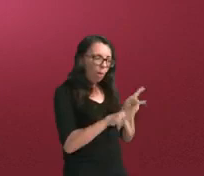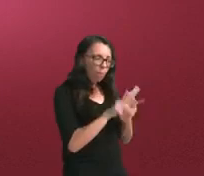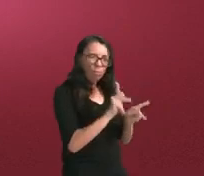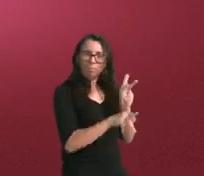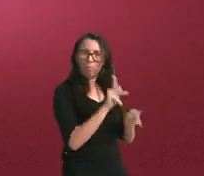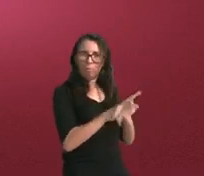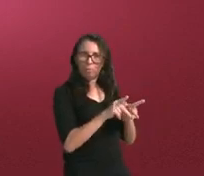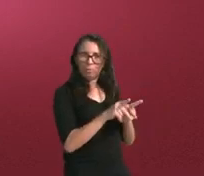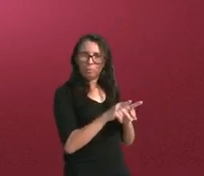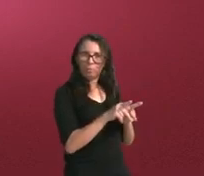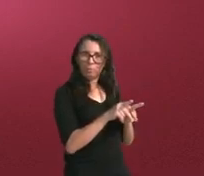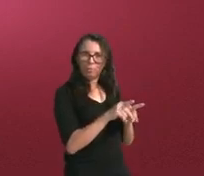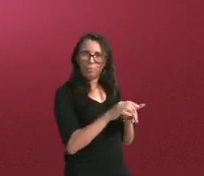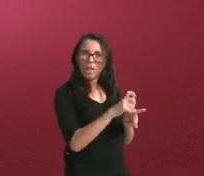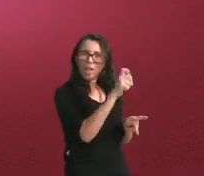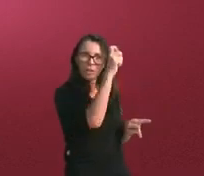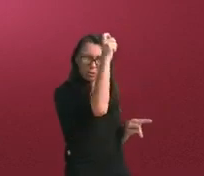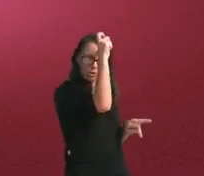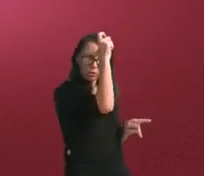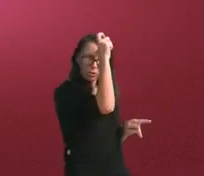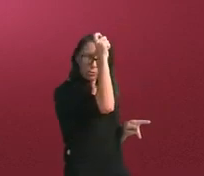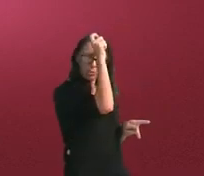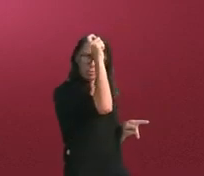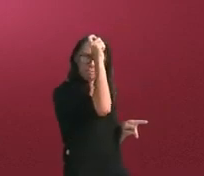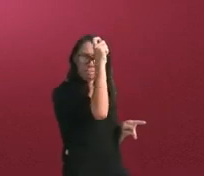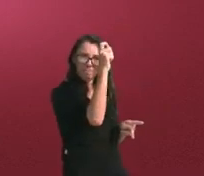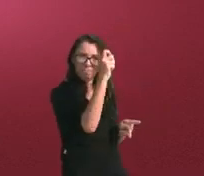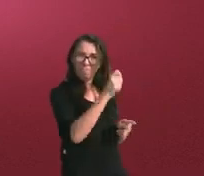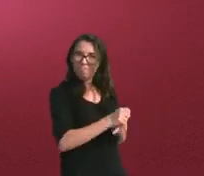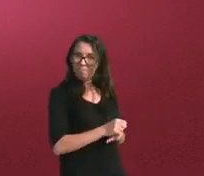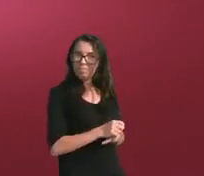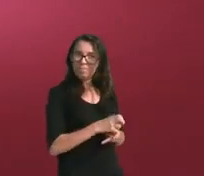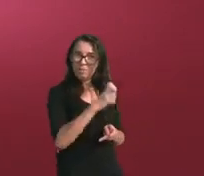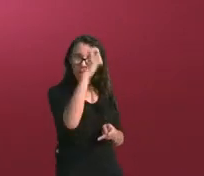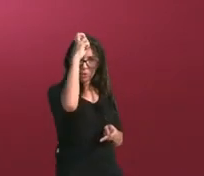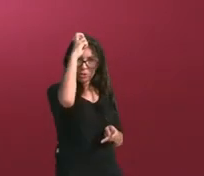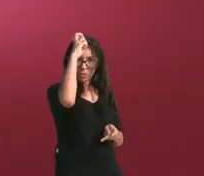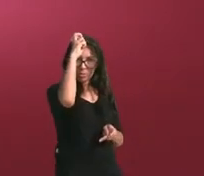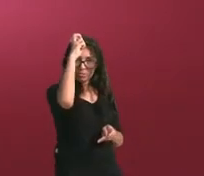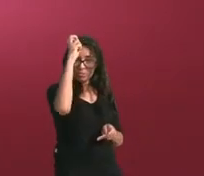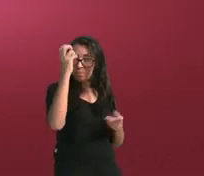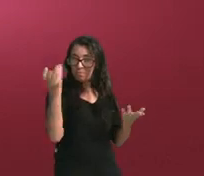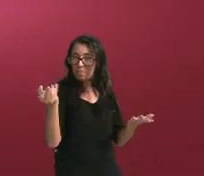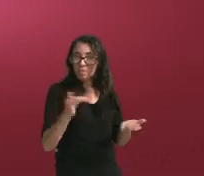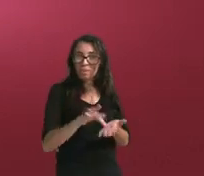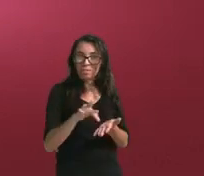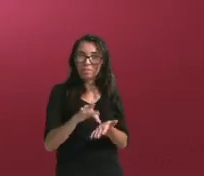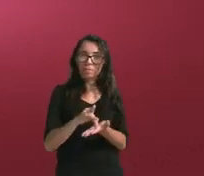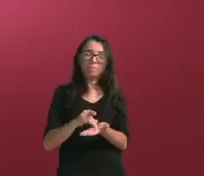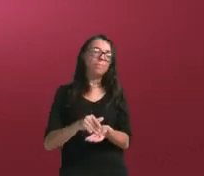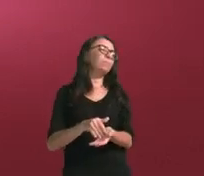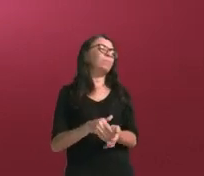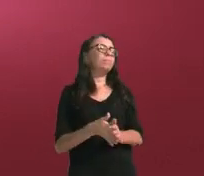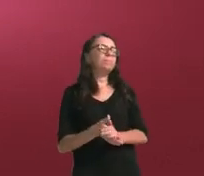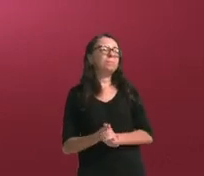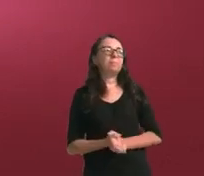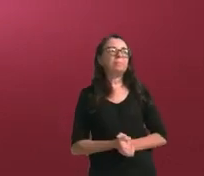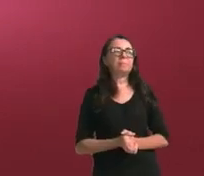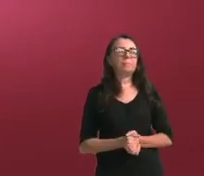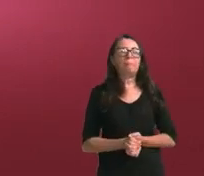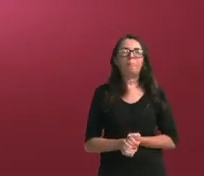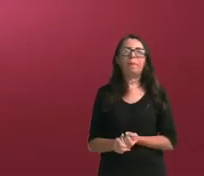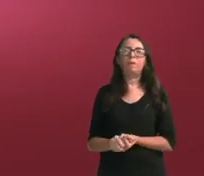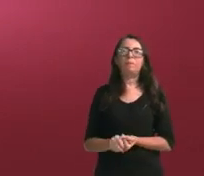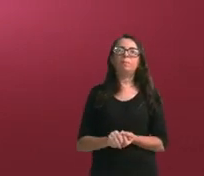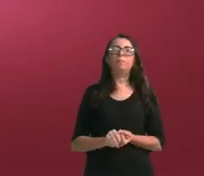ver esse padrão através de toda a vida de Moisés. Qual é o padrão, se a gente estudar a libertação do